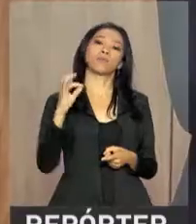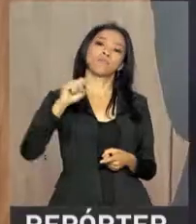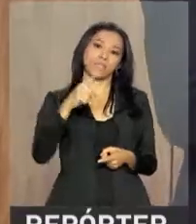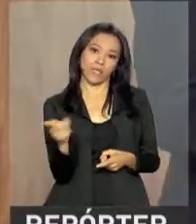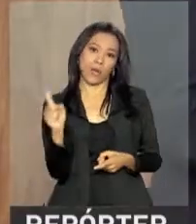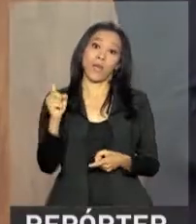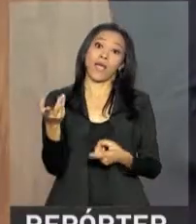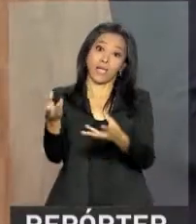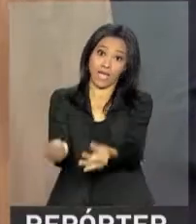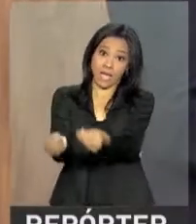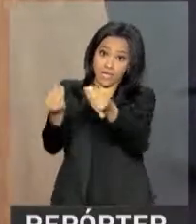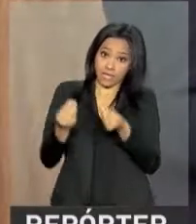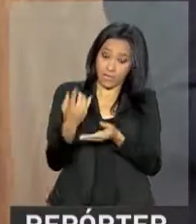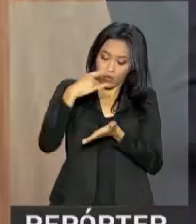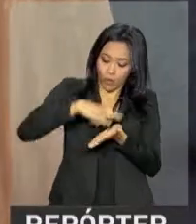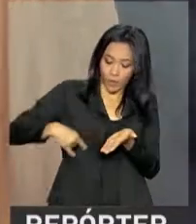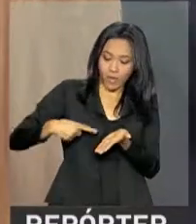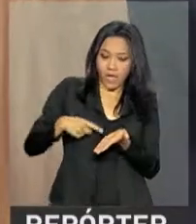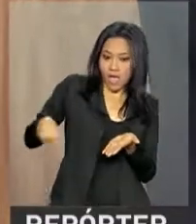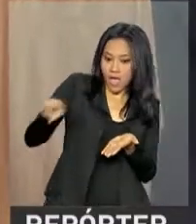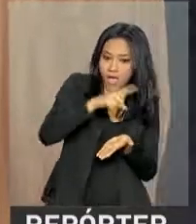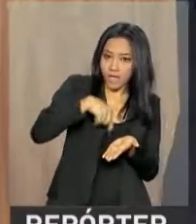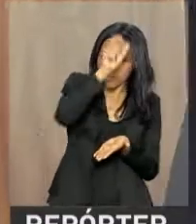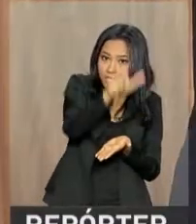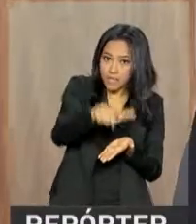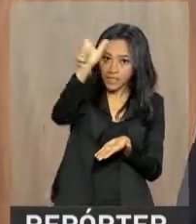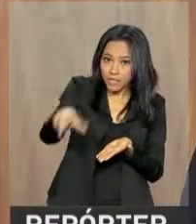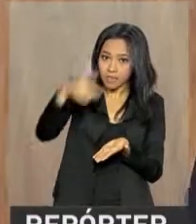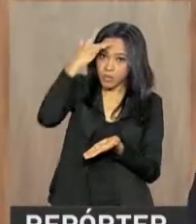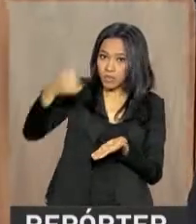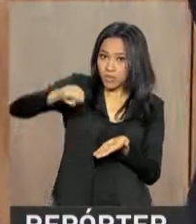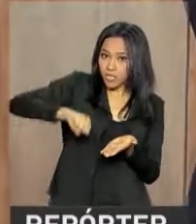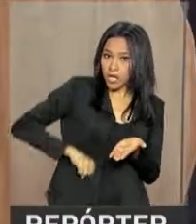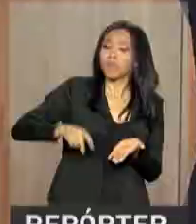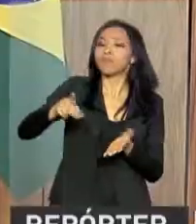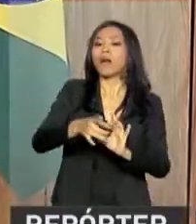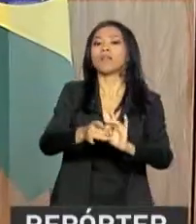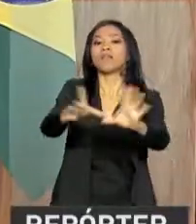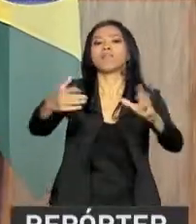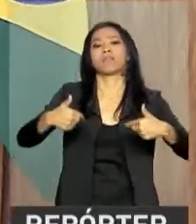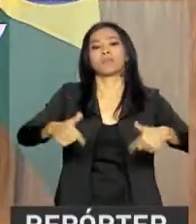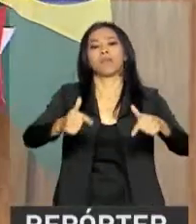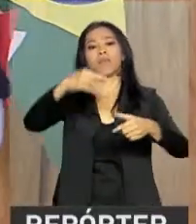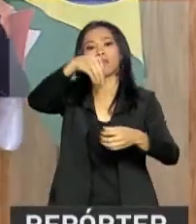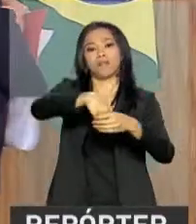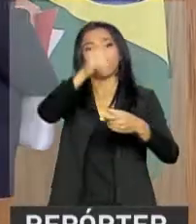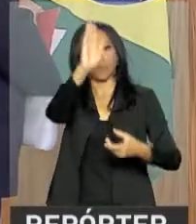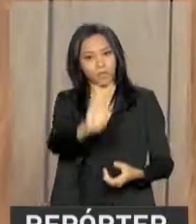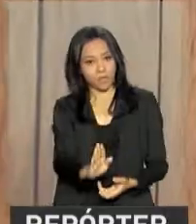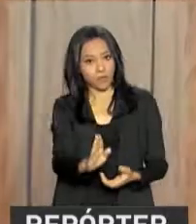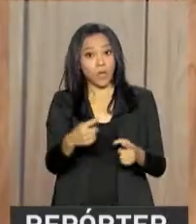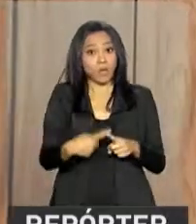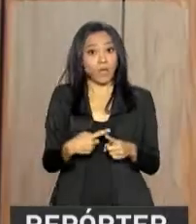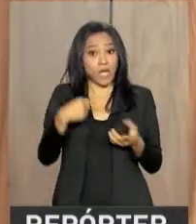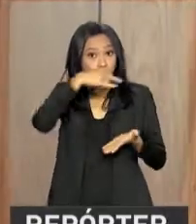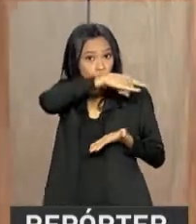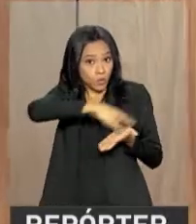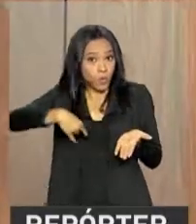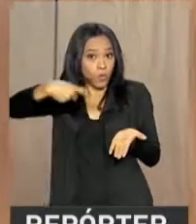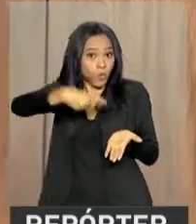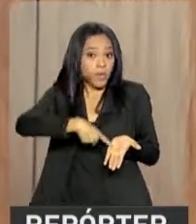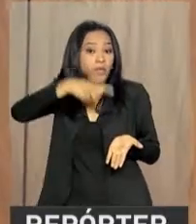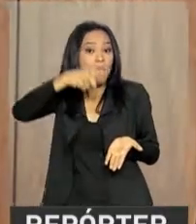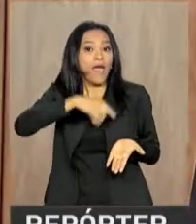é que os embaixadores podem iniciar os trabalhos oficialmente junto ao governo brasil dinheiro isso porque os documentos são um